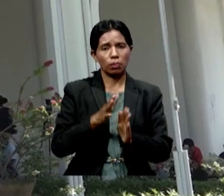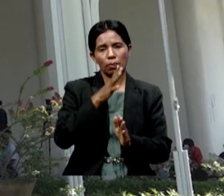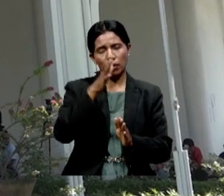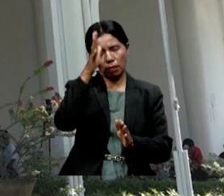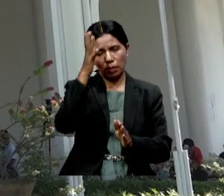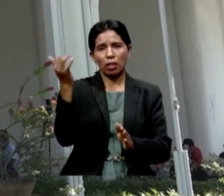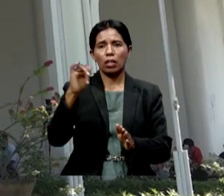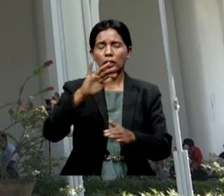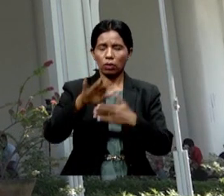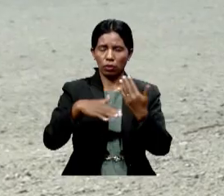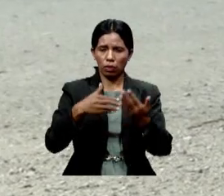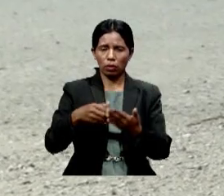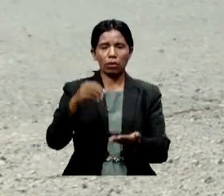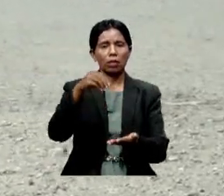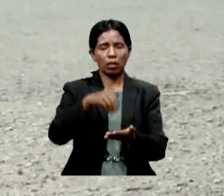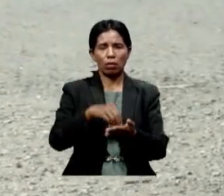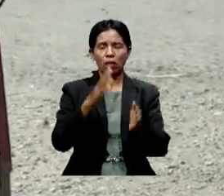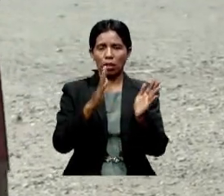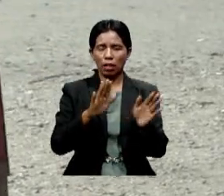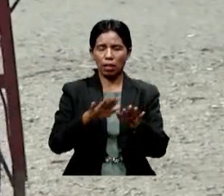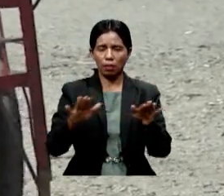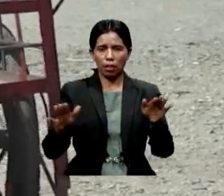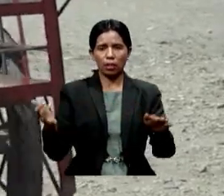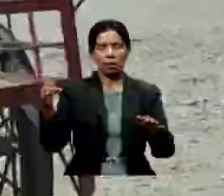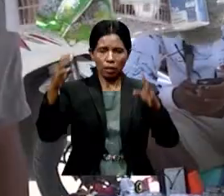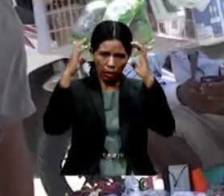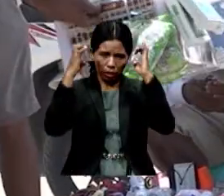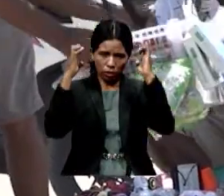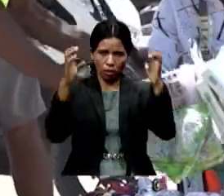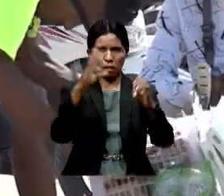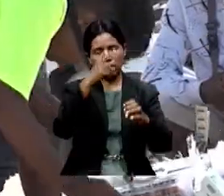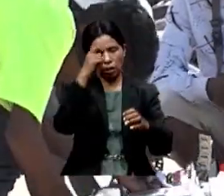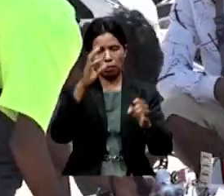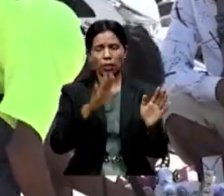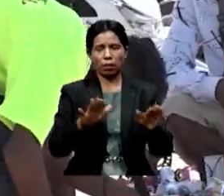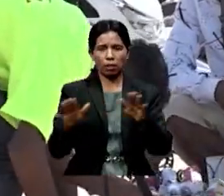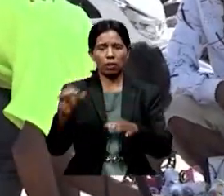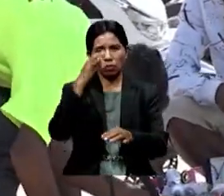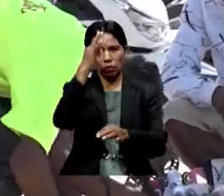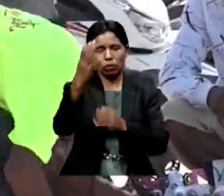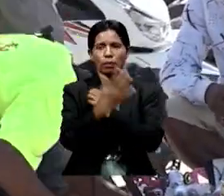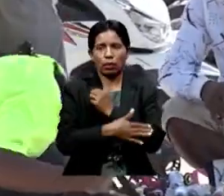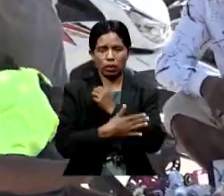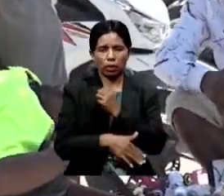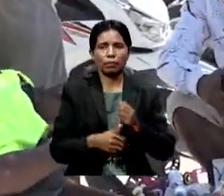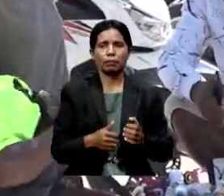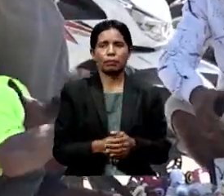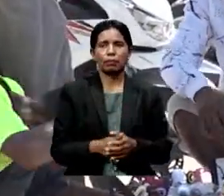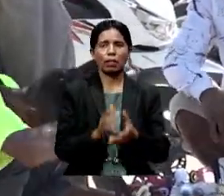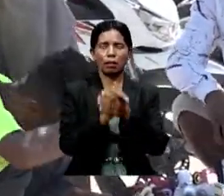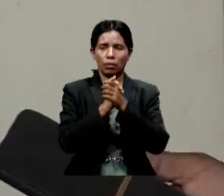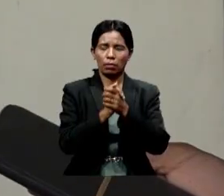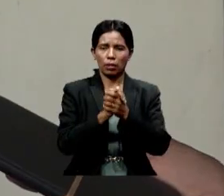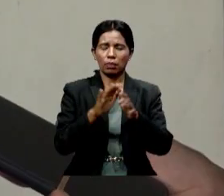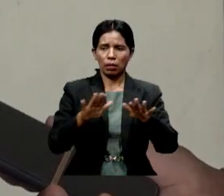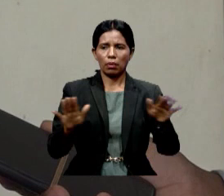sira atu investe labarik sira iha ari edukasaun tamba labarik sira mak futuru nasaun. Parvens ba labarik sira